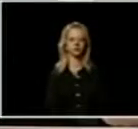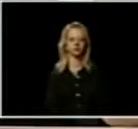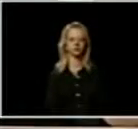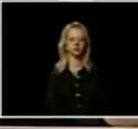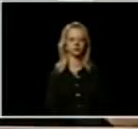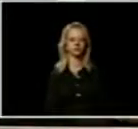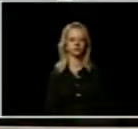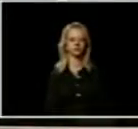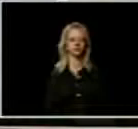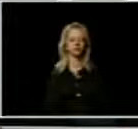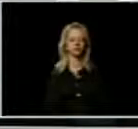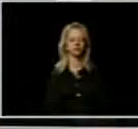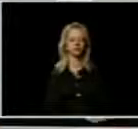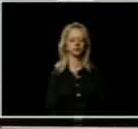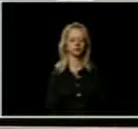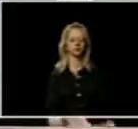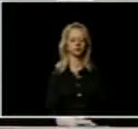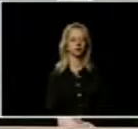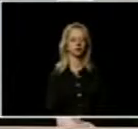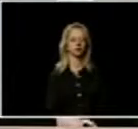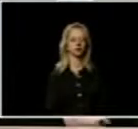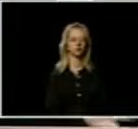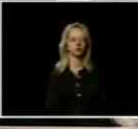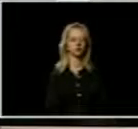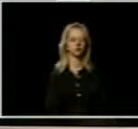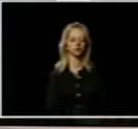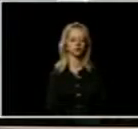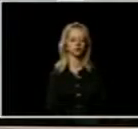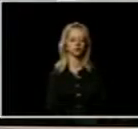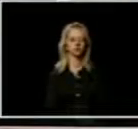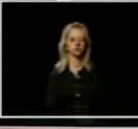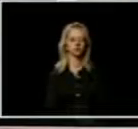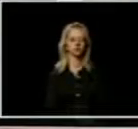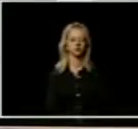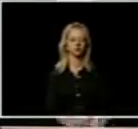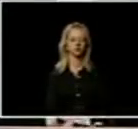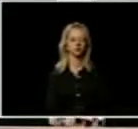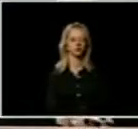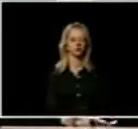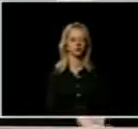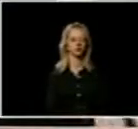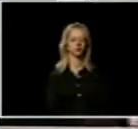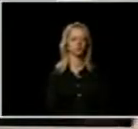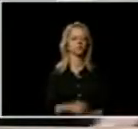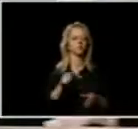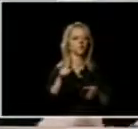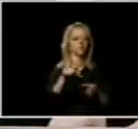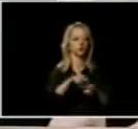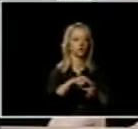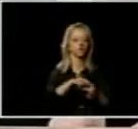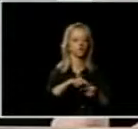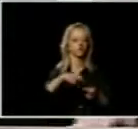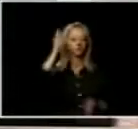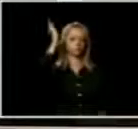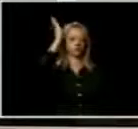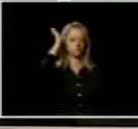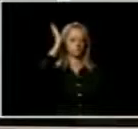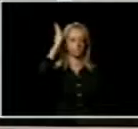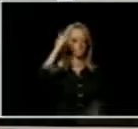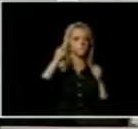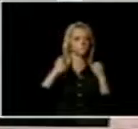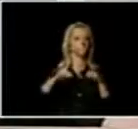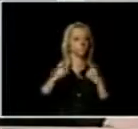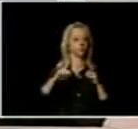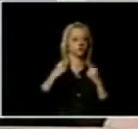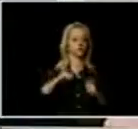cultura. O município de Taubaté ele tem riquezas do patrimônio histórico, mas não só